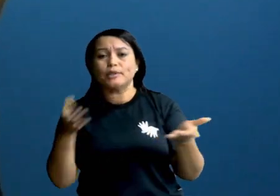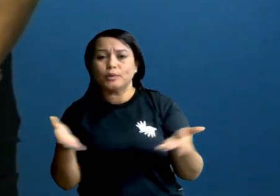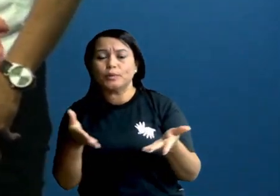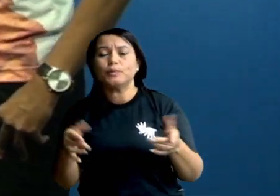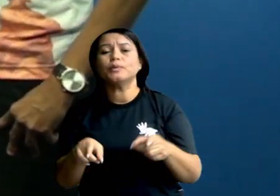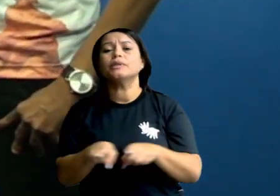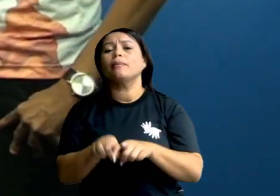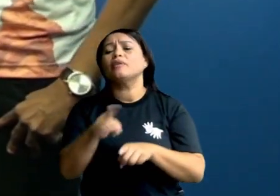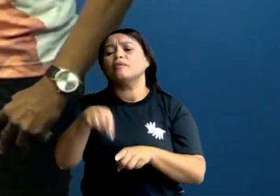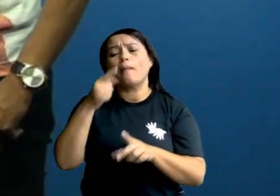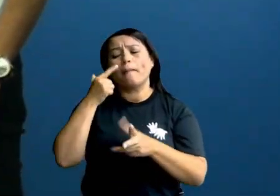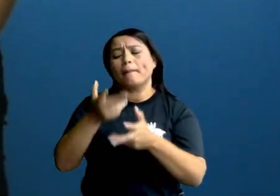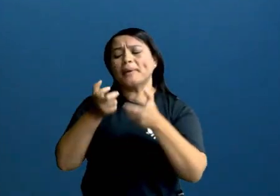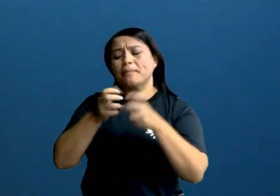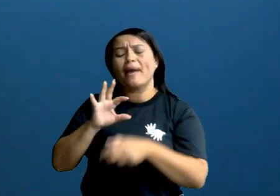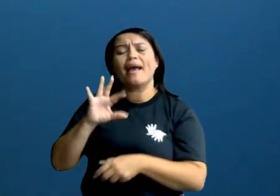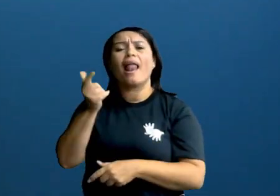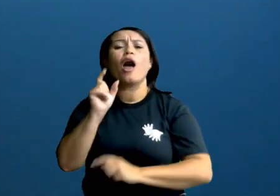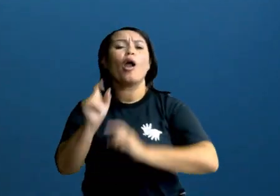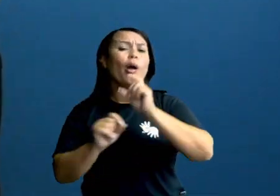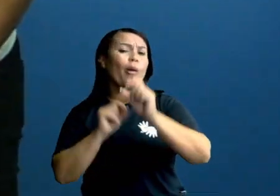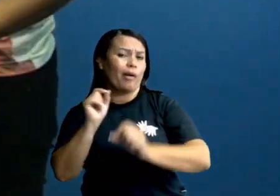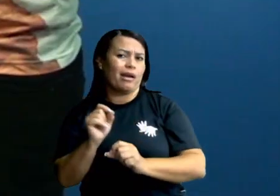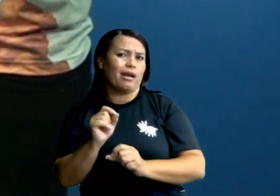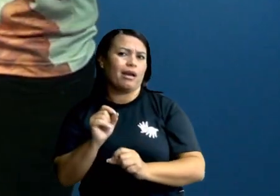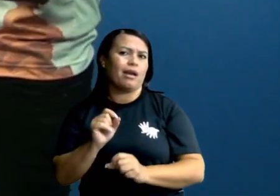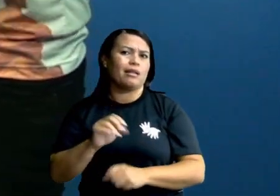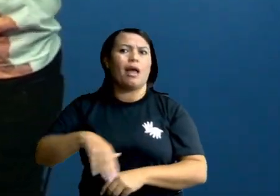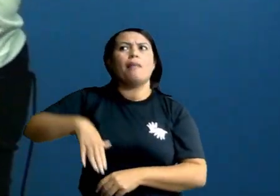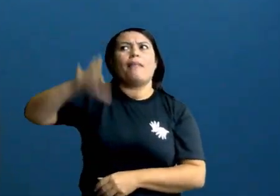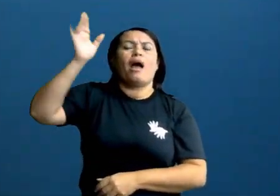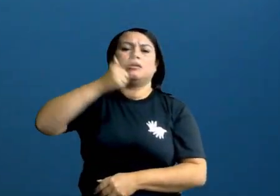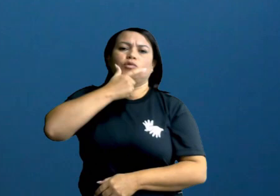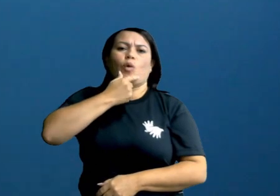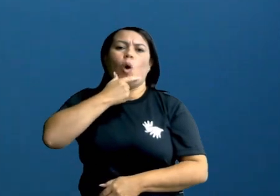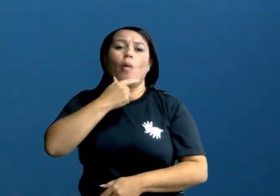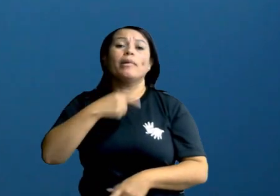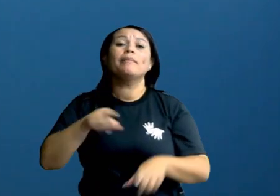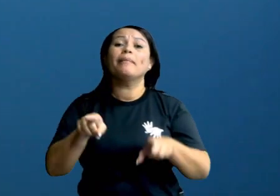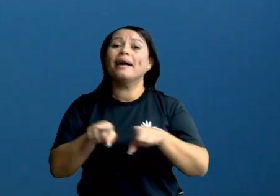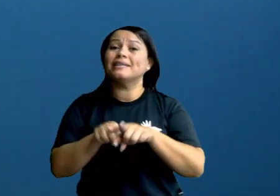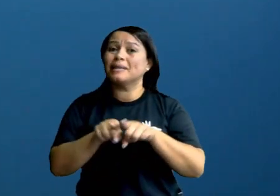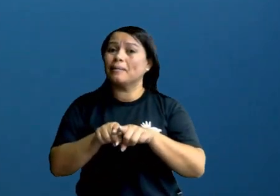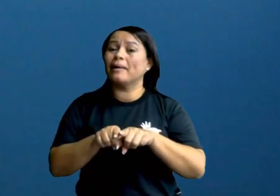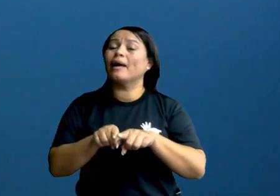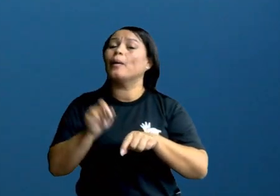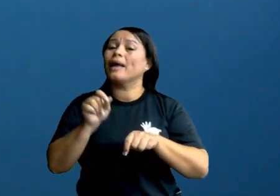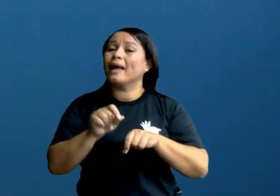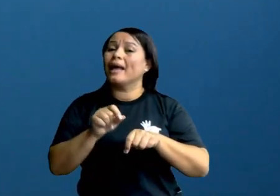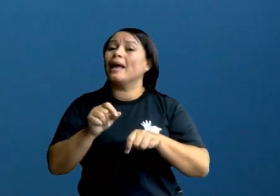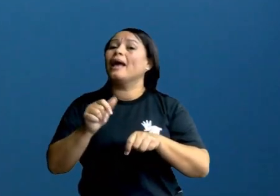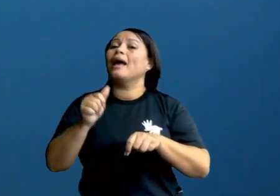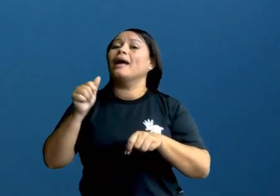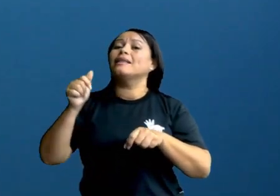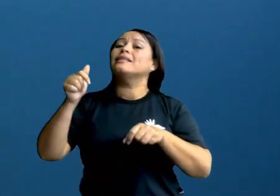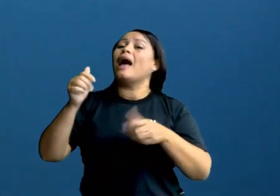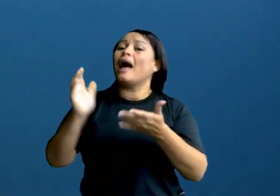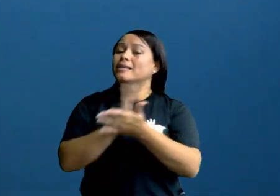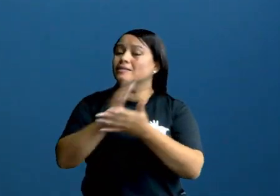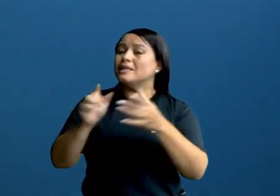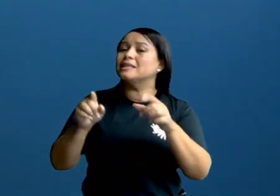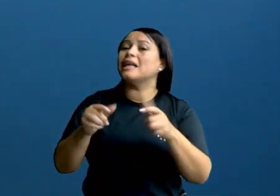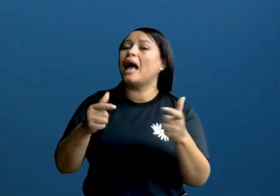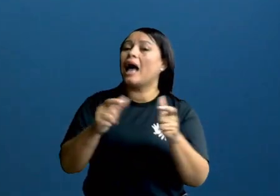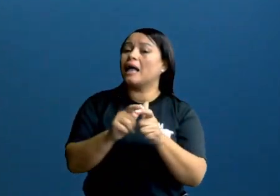vai perceber, logicamente, uma predominância de homens, né? Mas essa tendência, ó, tem diminuído a cada ano. Então, cada vez mais as